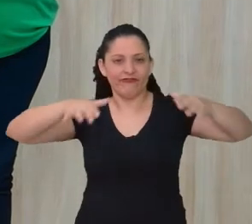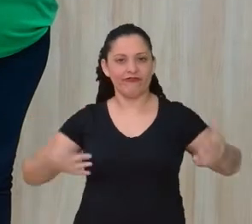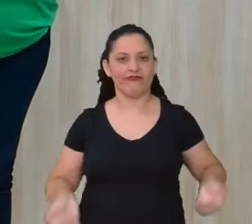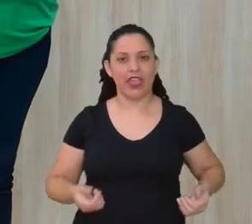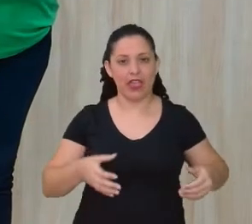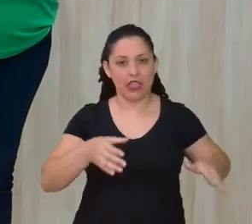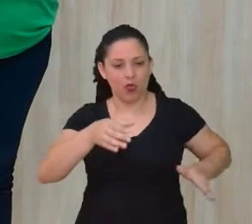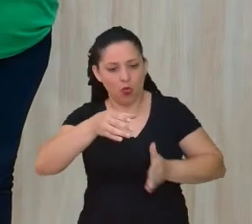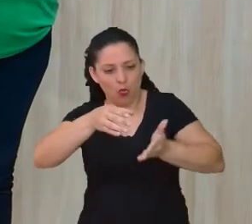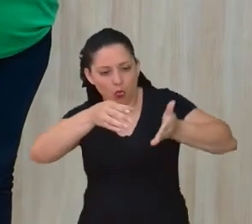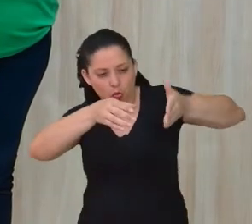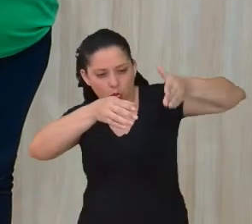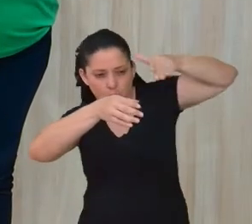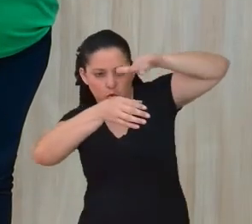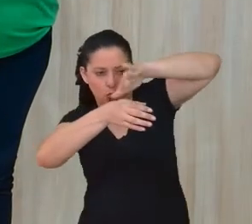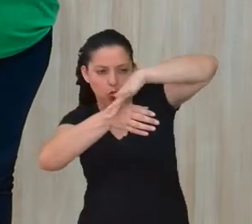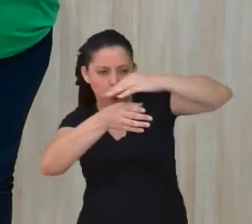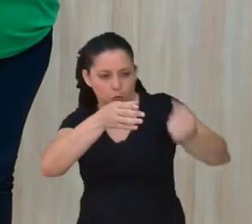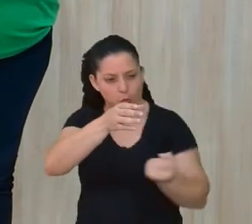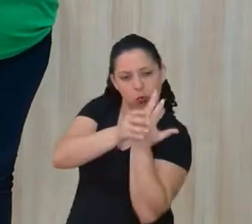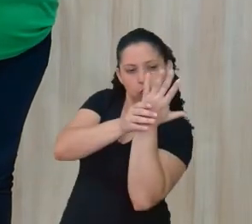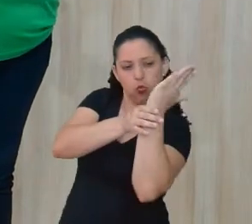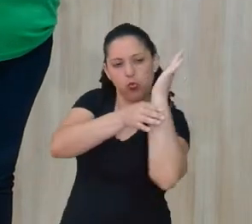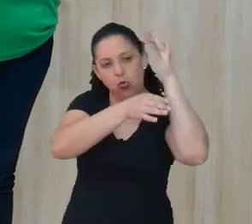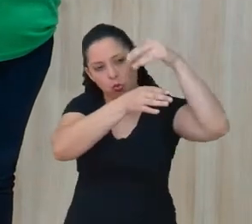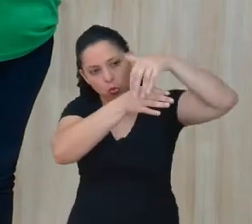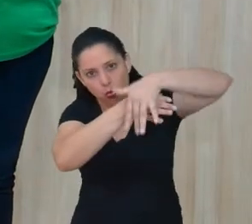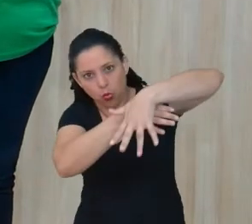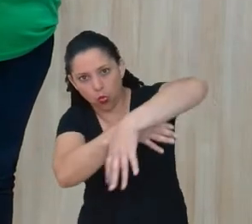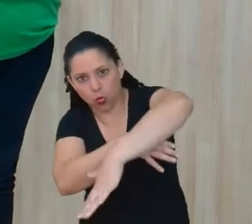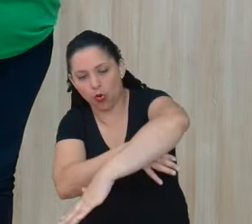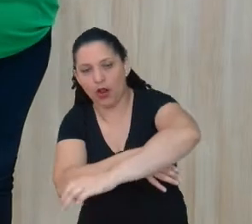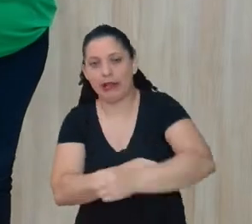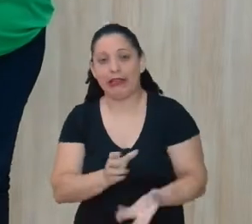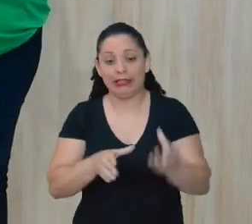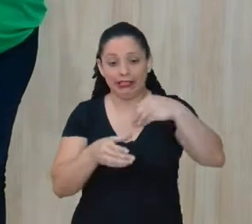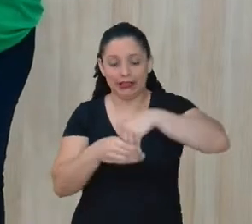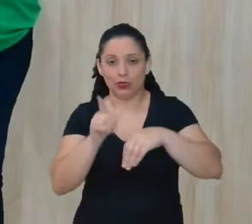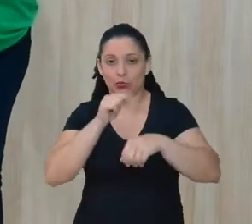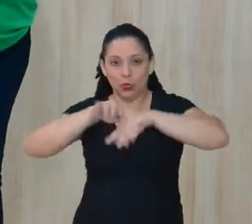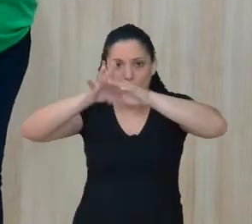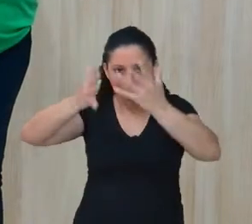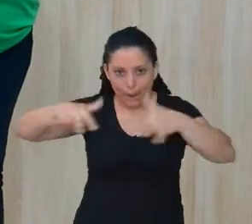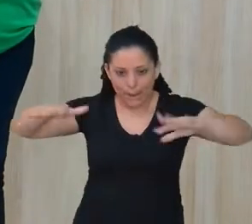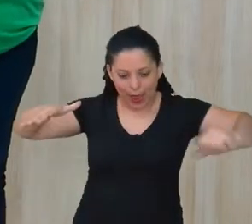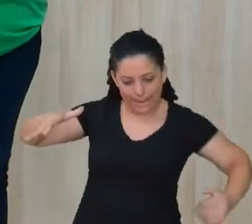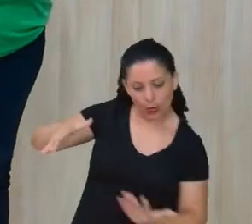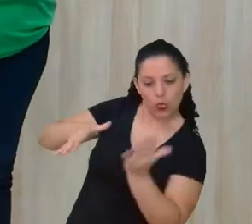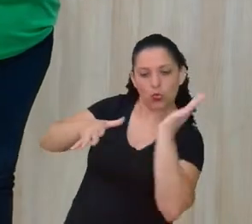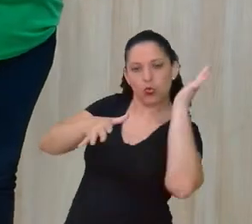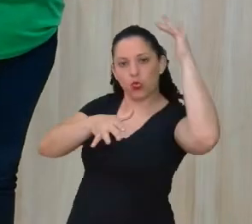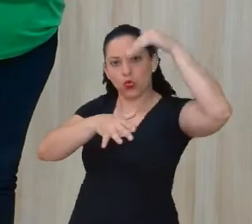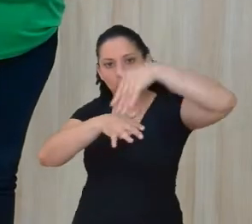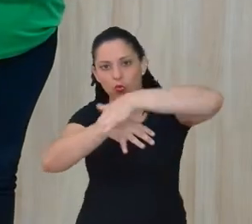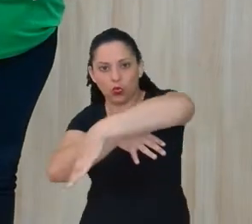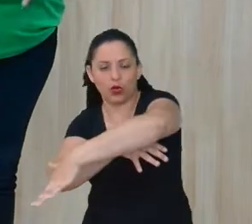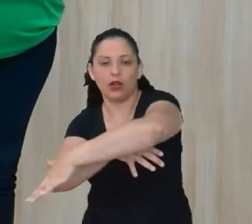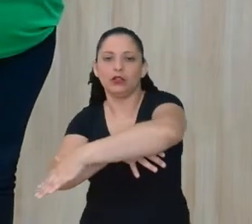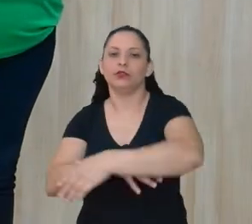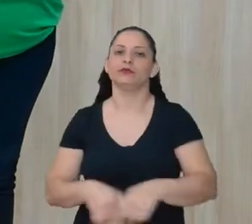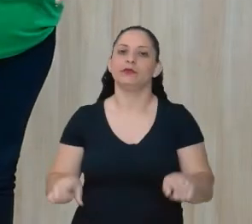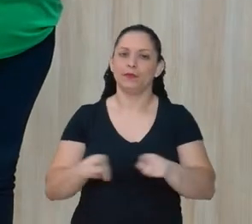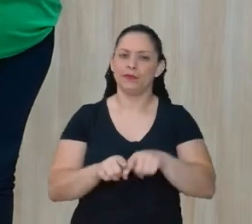vulcões que estão no fundo do oceano, né? Também podem causar esse maremoto, tá